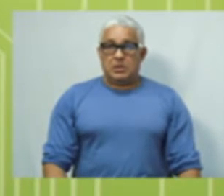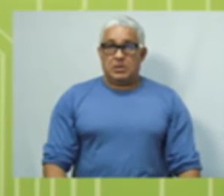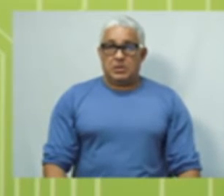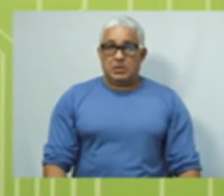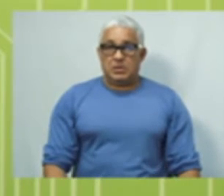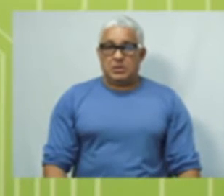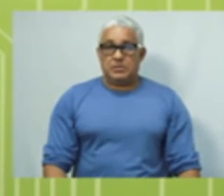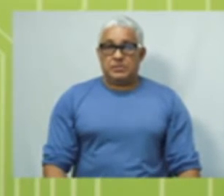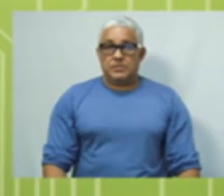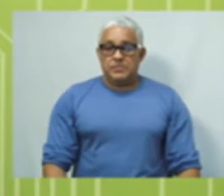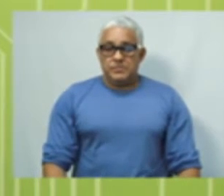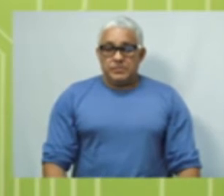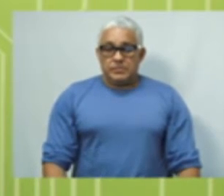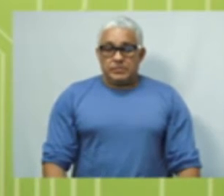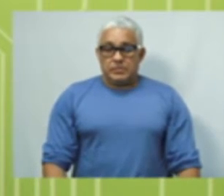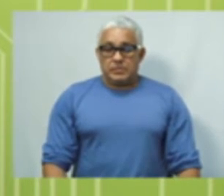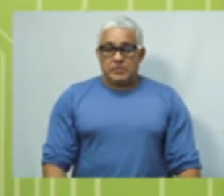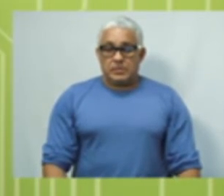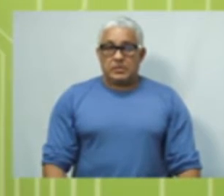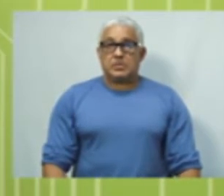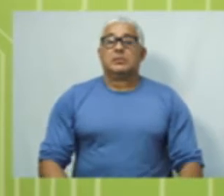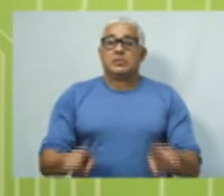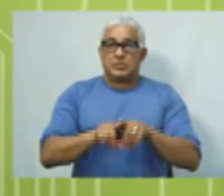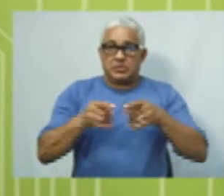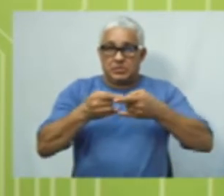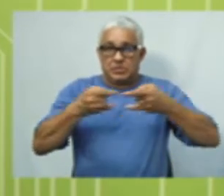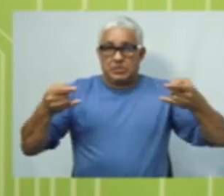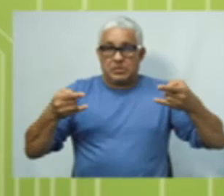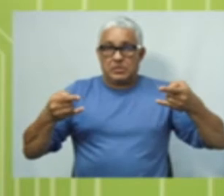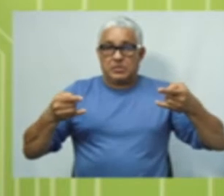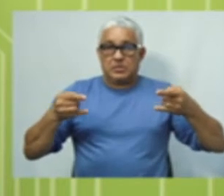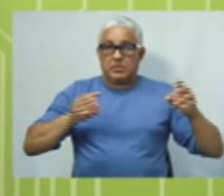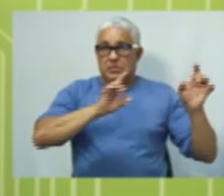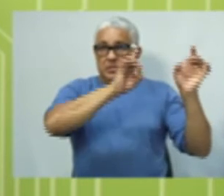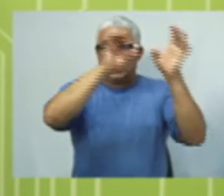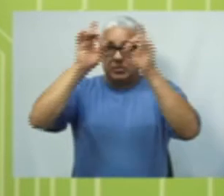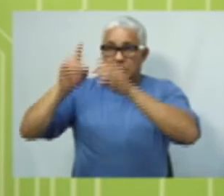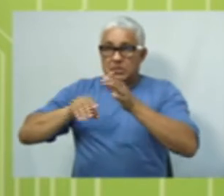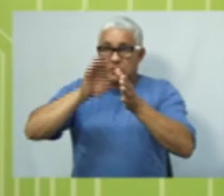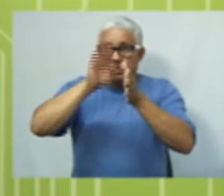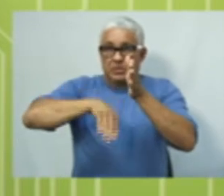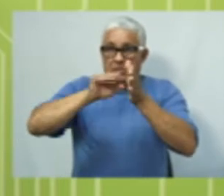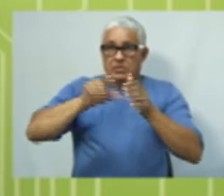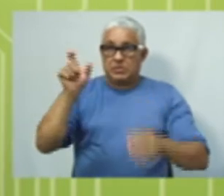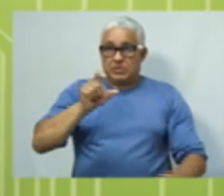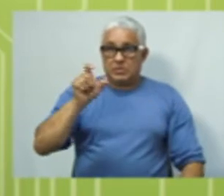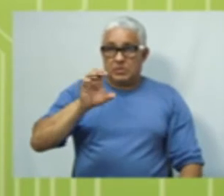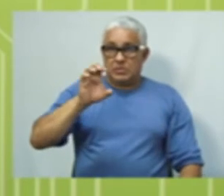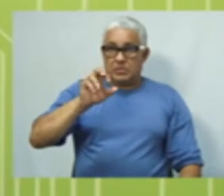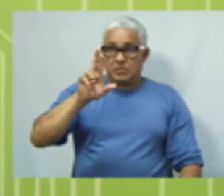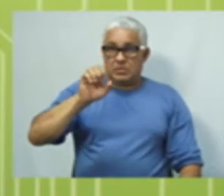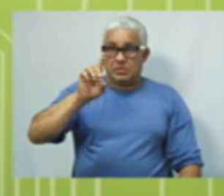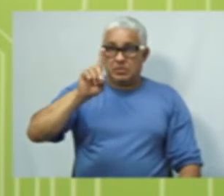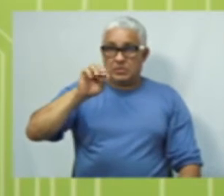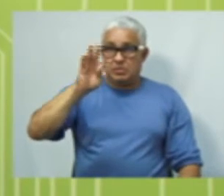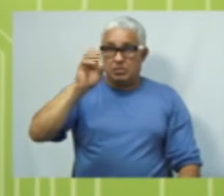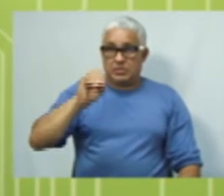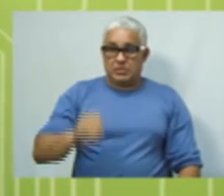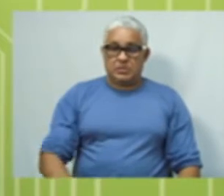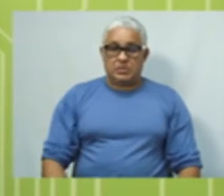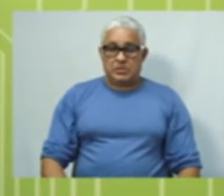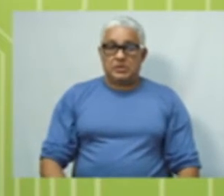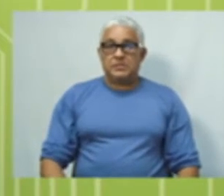ao cliente, né, que você pode, o cheque especial, o desconto do cartão de crédito, né, você faz a